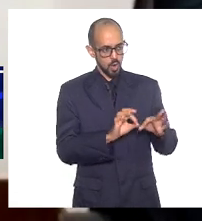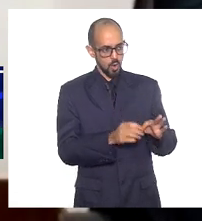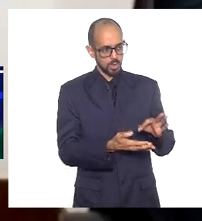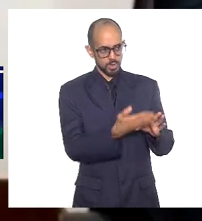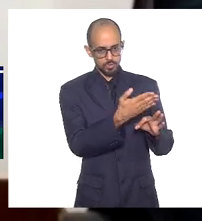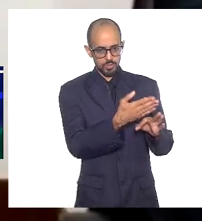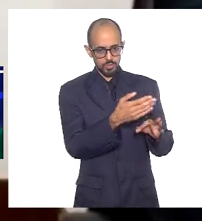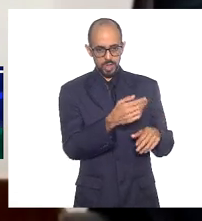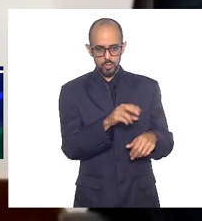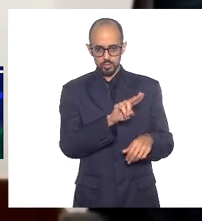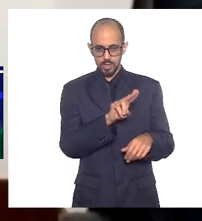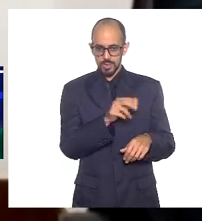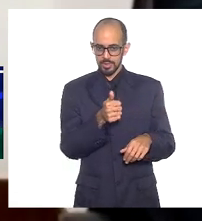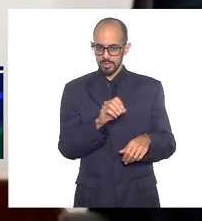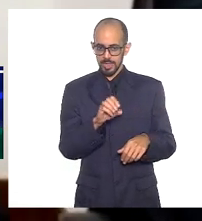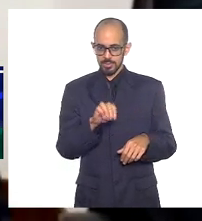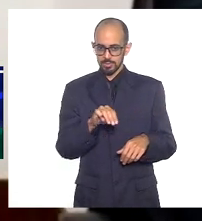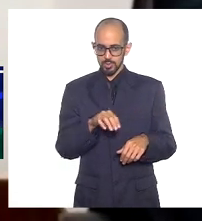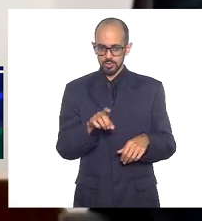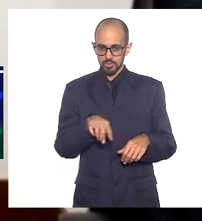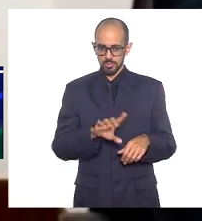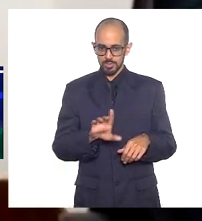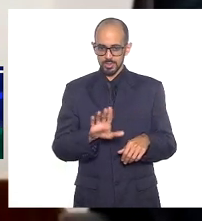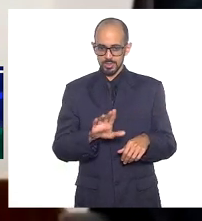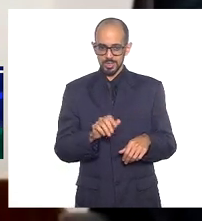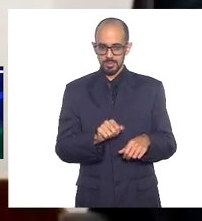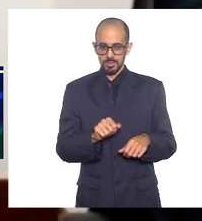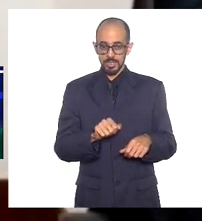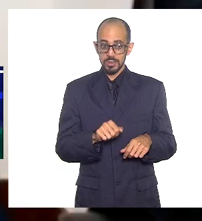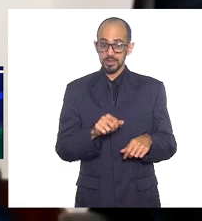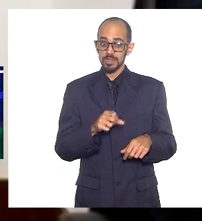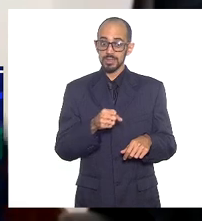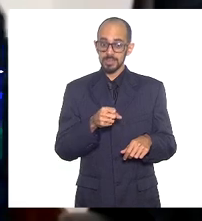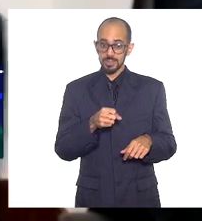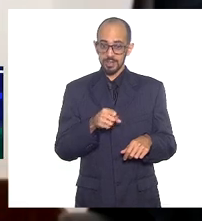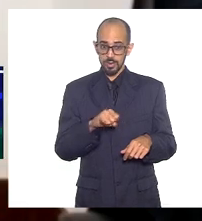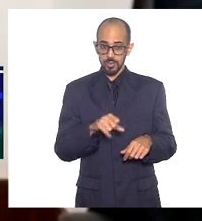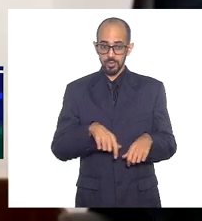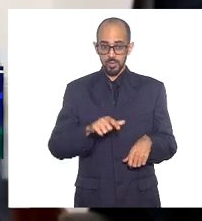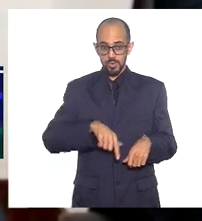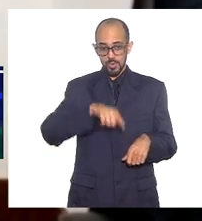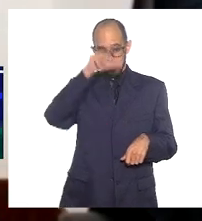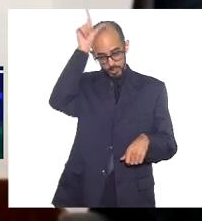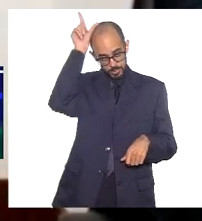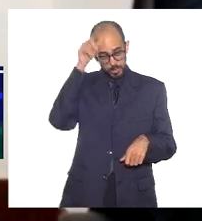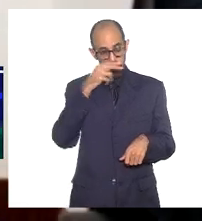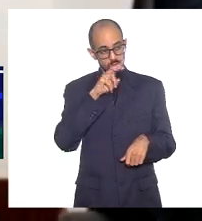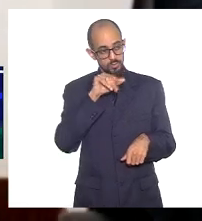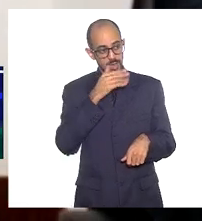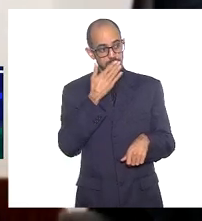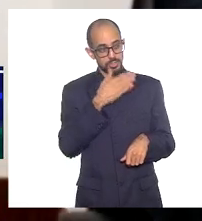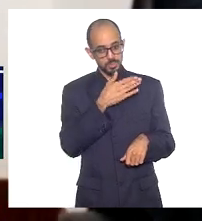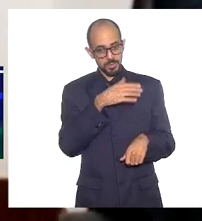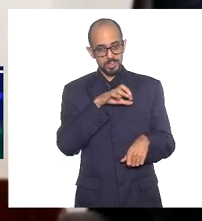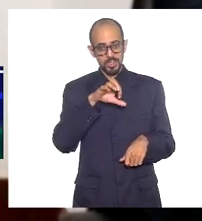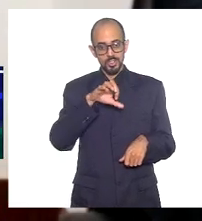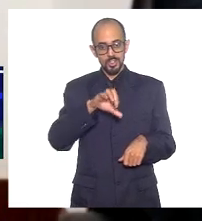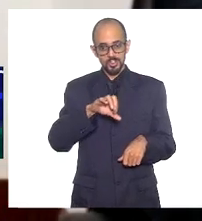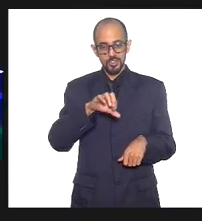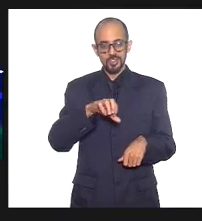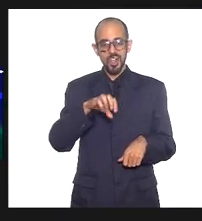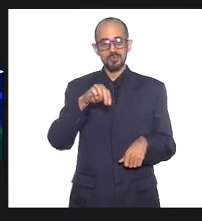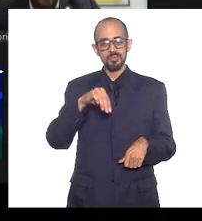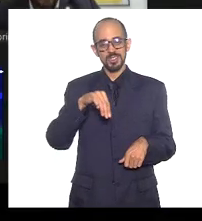vai usar não dez minutos porque senão o deputado Luiz Paulo vai pedir para a vossa excelência escrever no expediente final mais nove minutos e cinquenta e nove